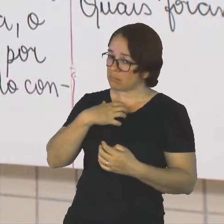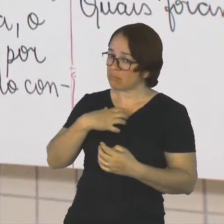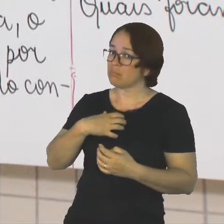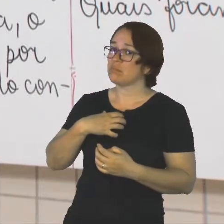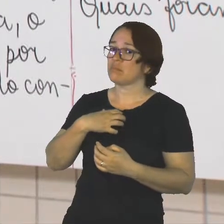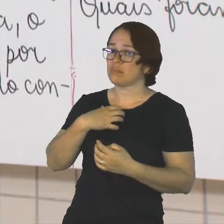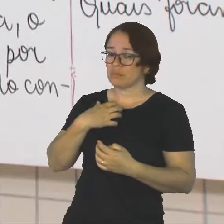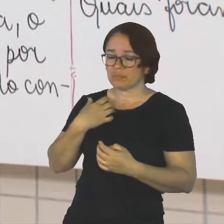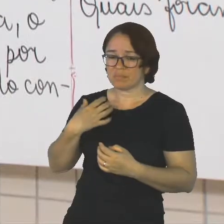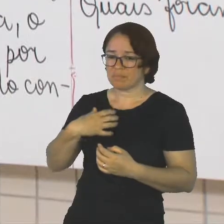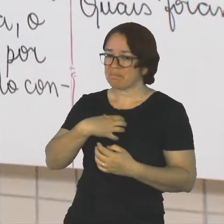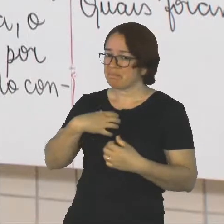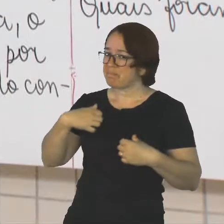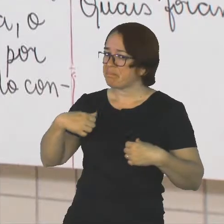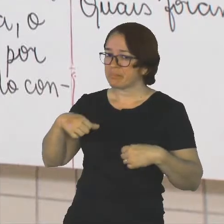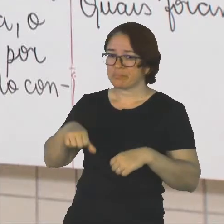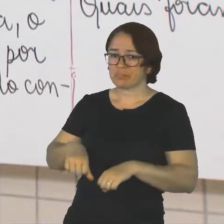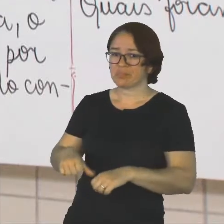serviço